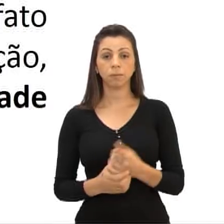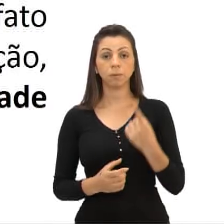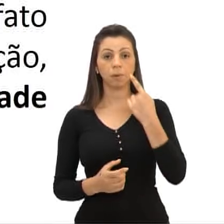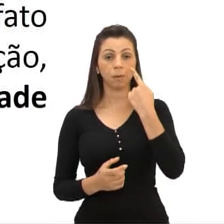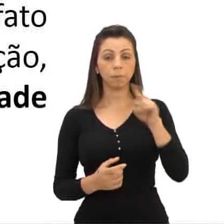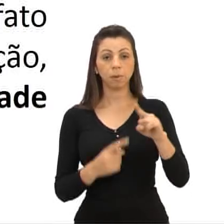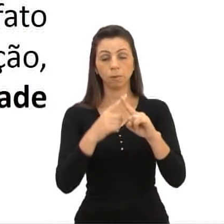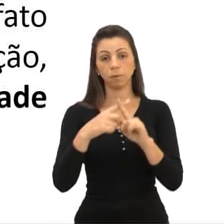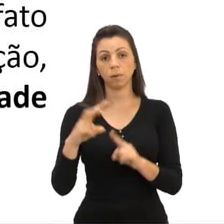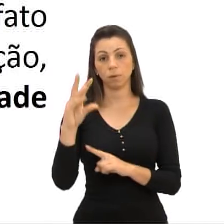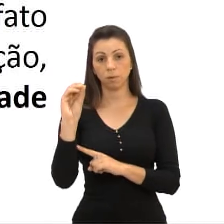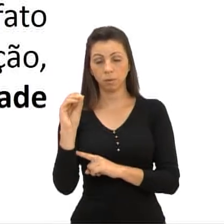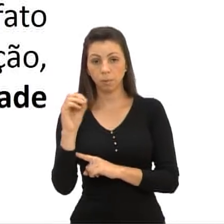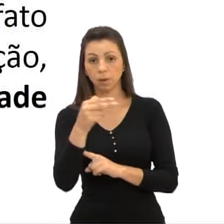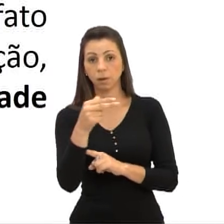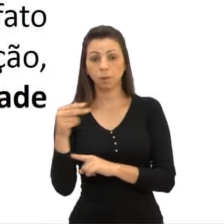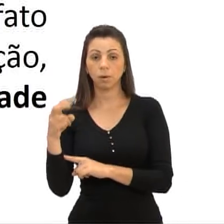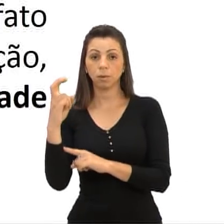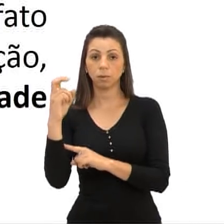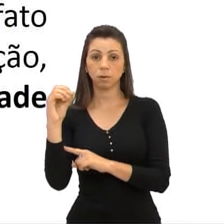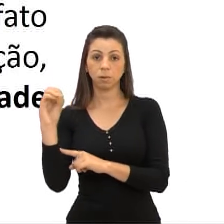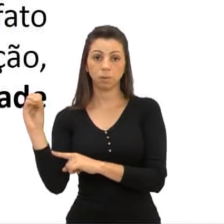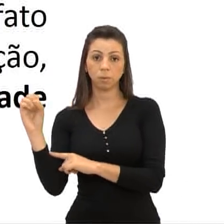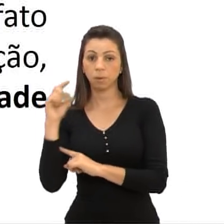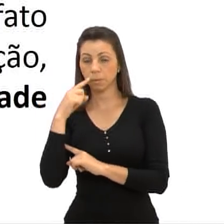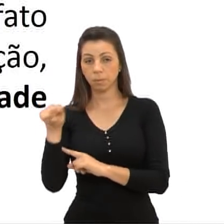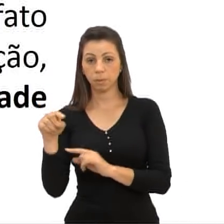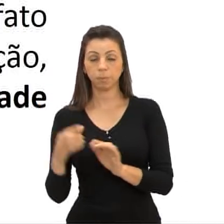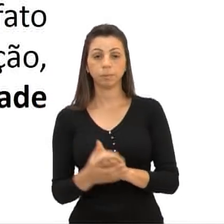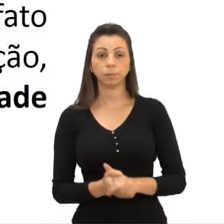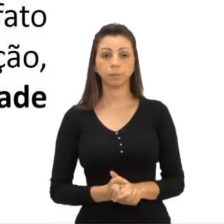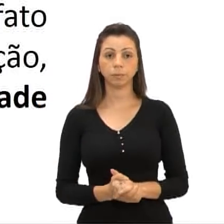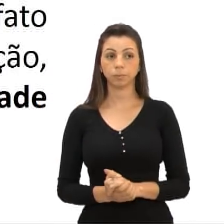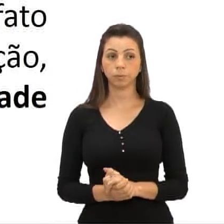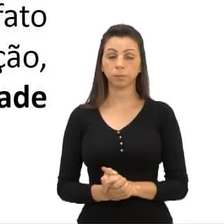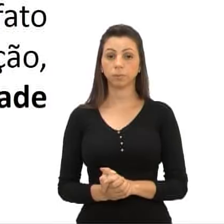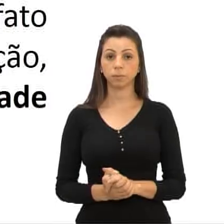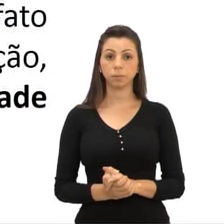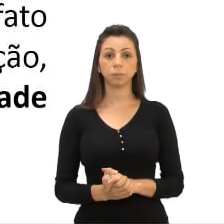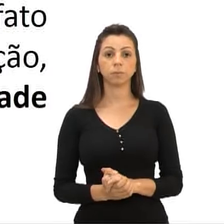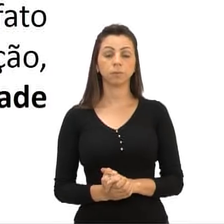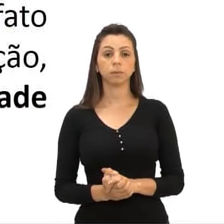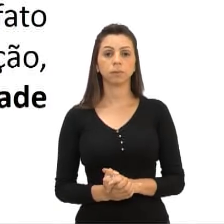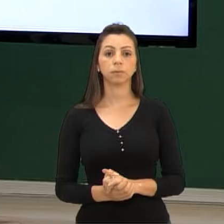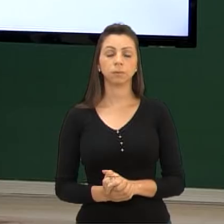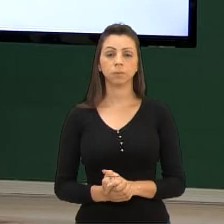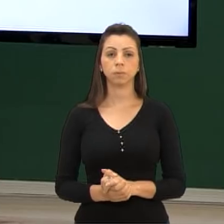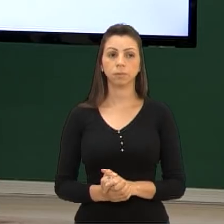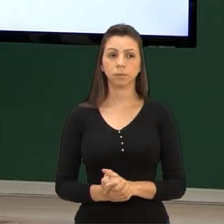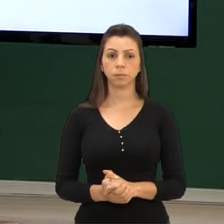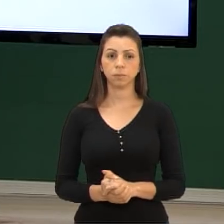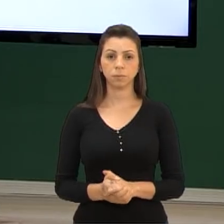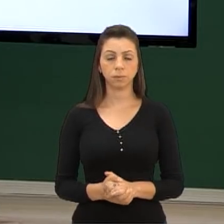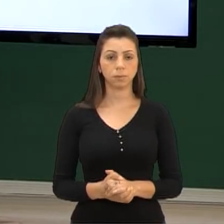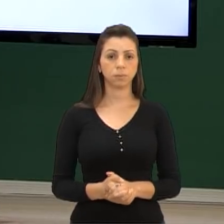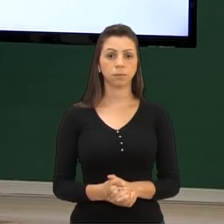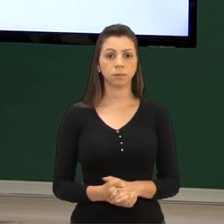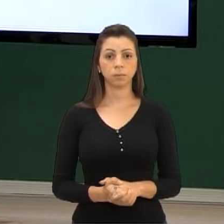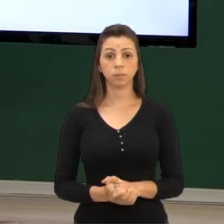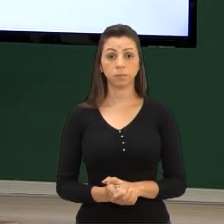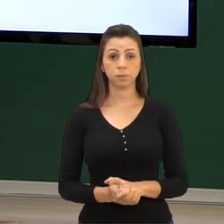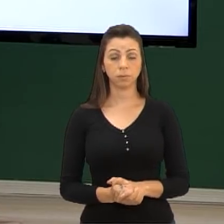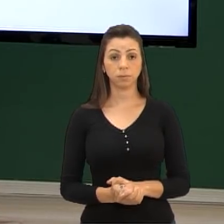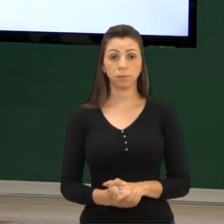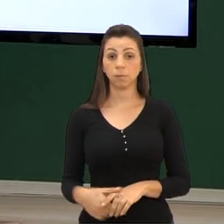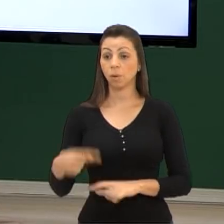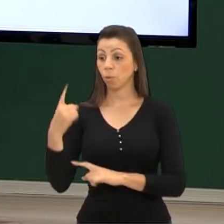50 mil. Aonde está esse valor aqui na expressão em cima? Veja que quando ele fala 1